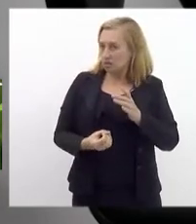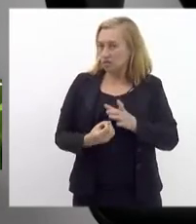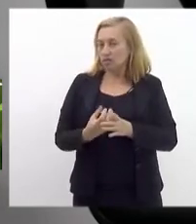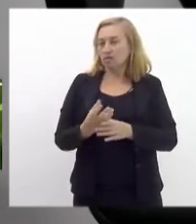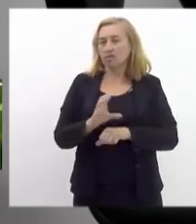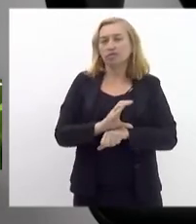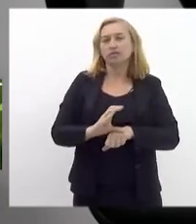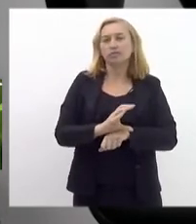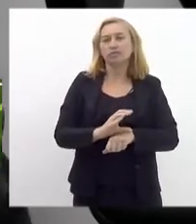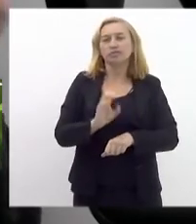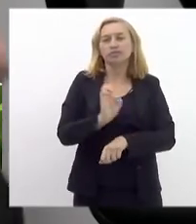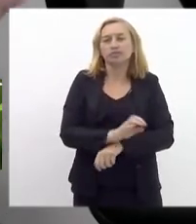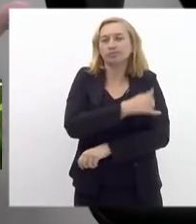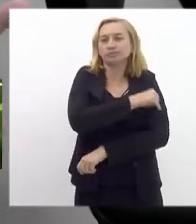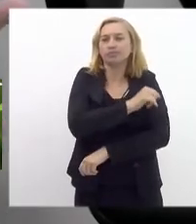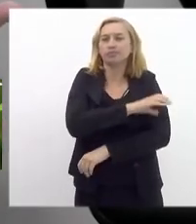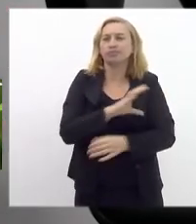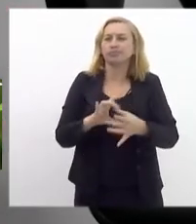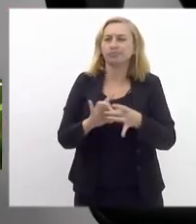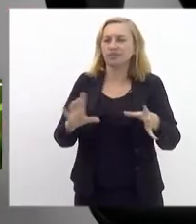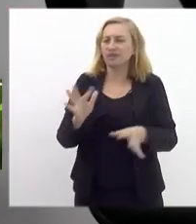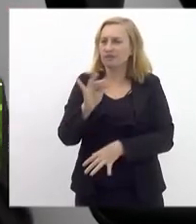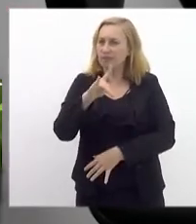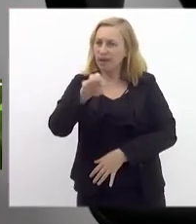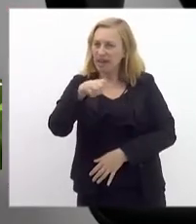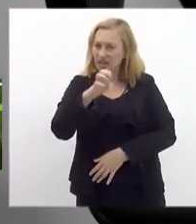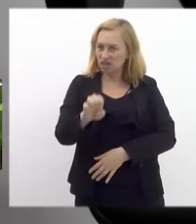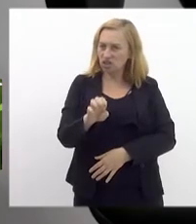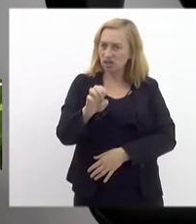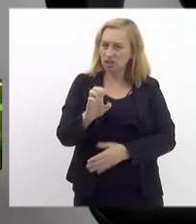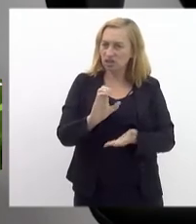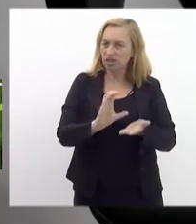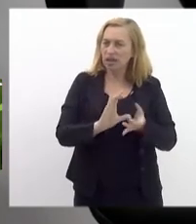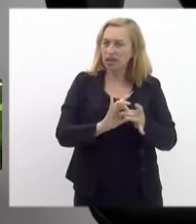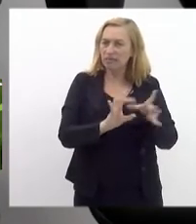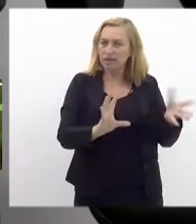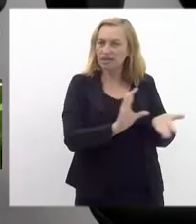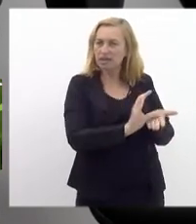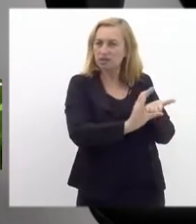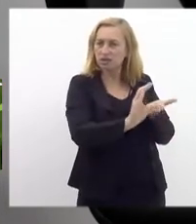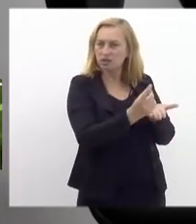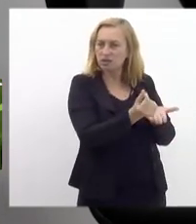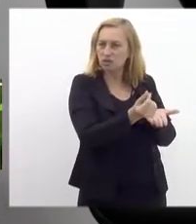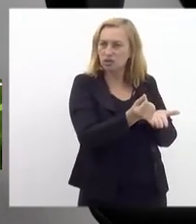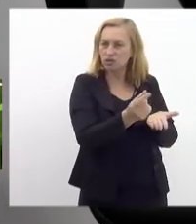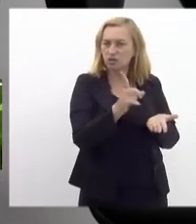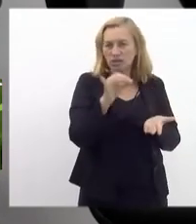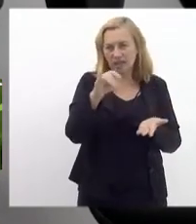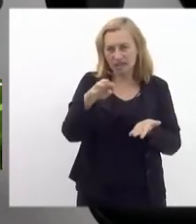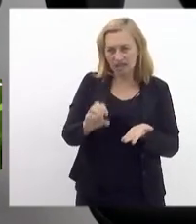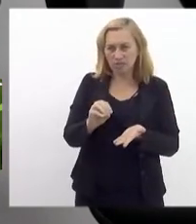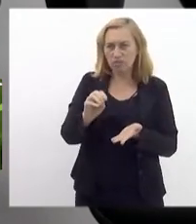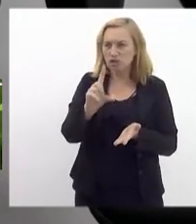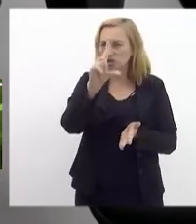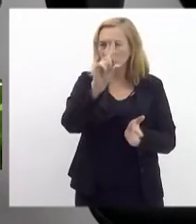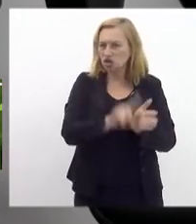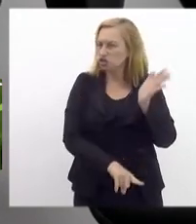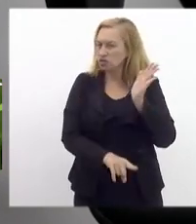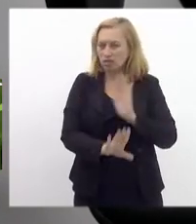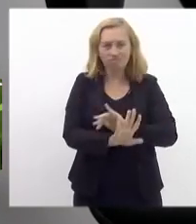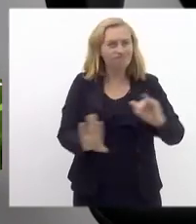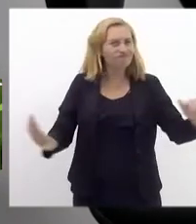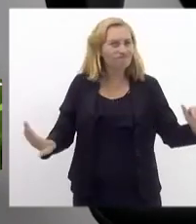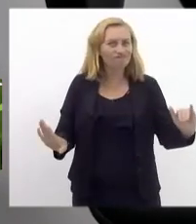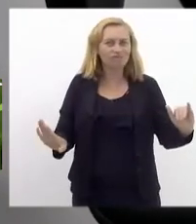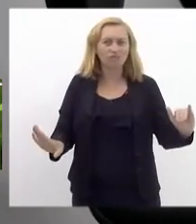que a liberação de recursos, como é a FAPESP, a liberação de recursos da FAPERJ seria por duodécimos. Isso caiu em 2003, que eu acho